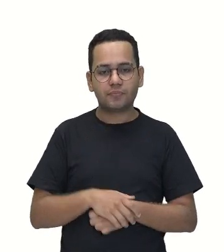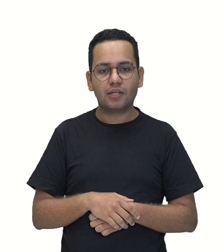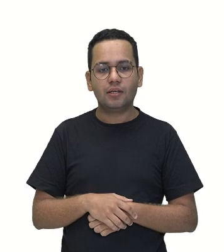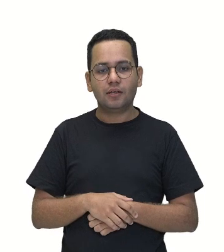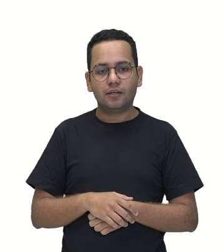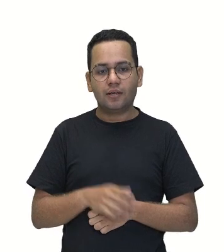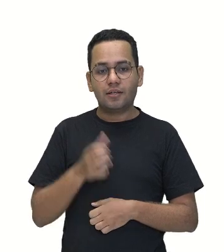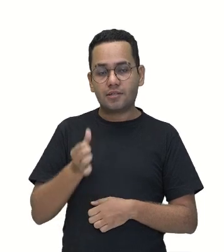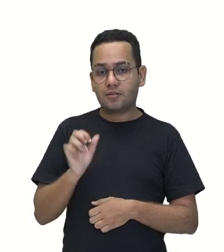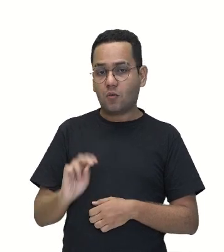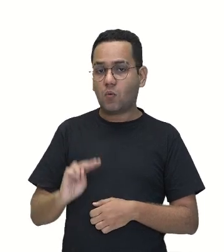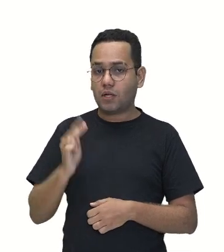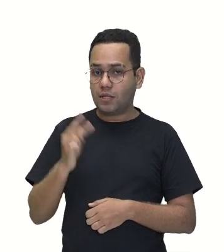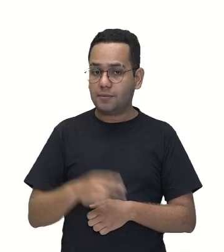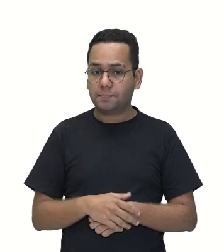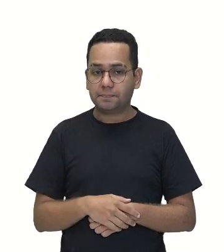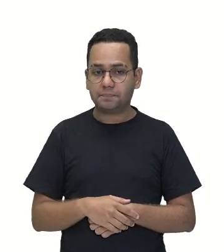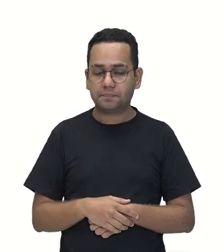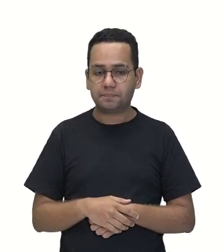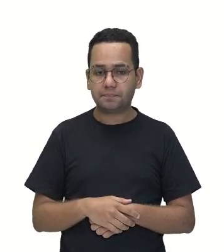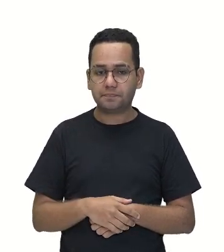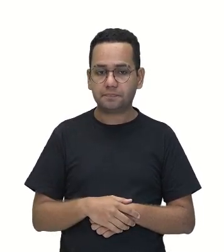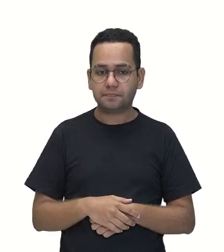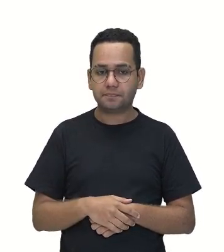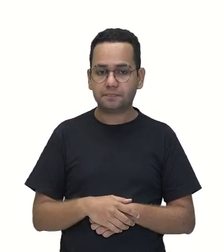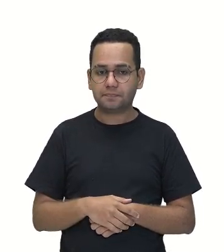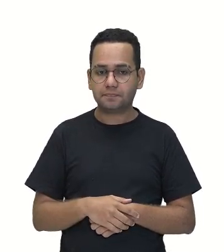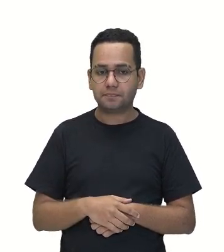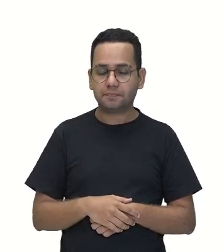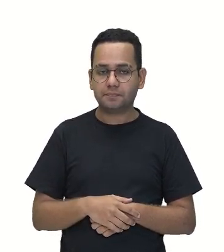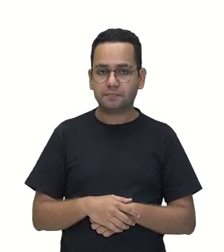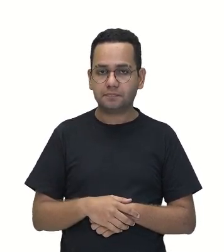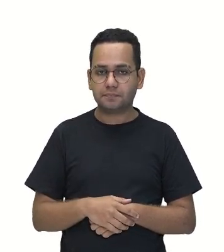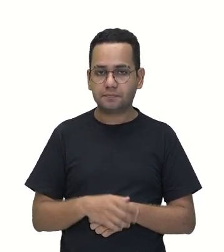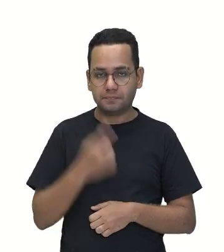qu não é